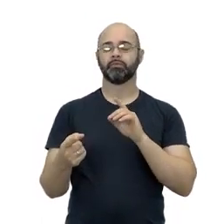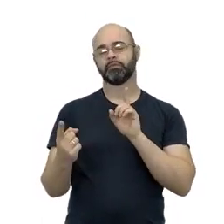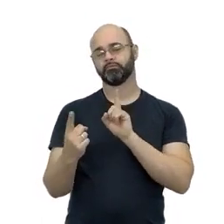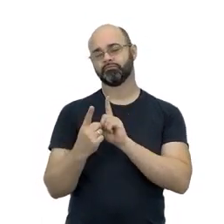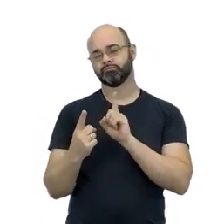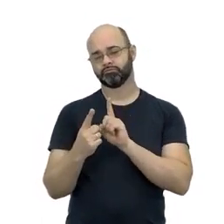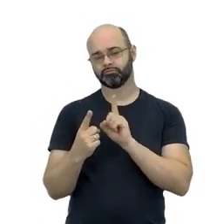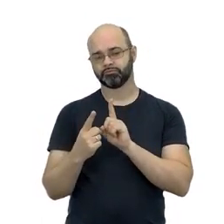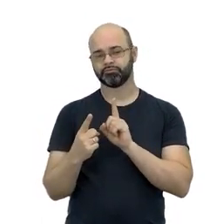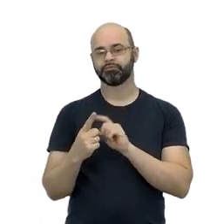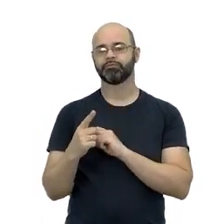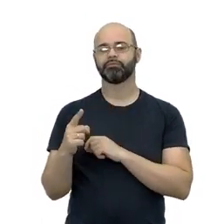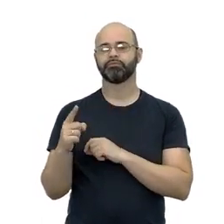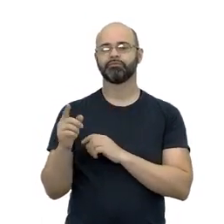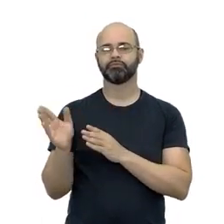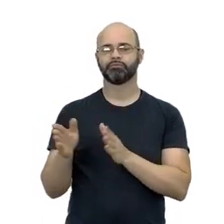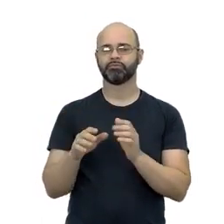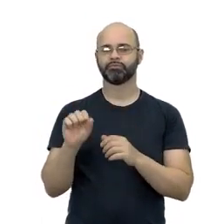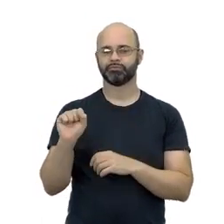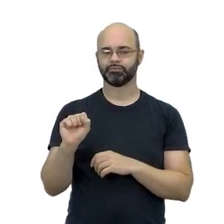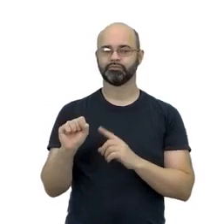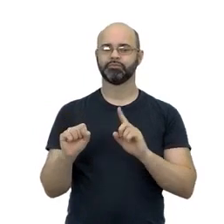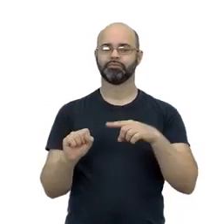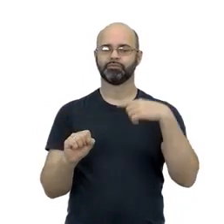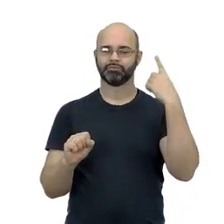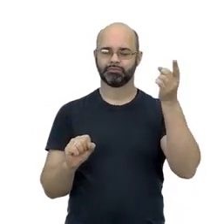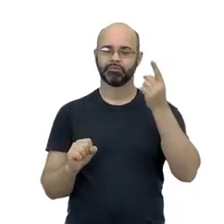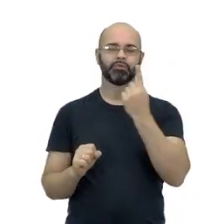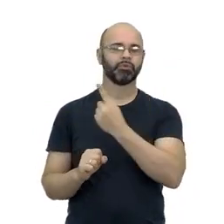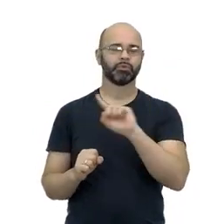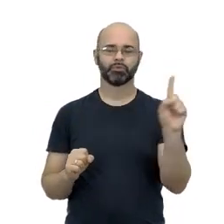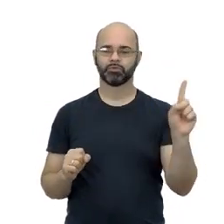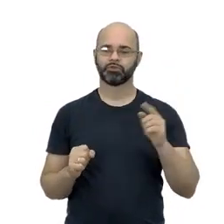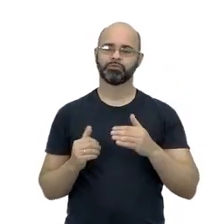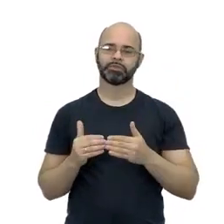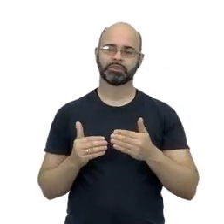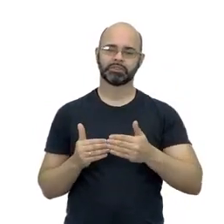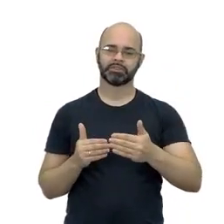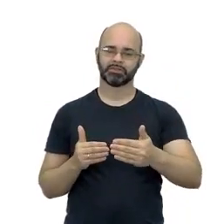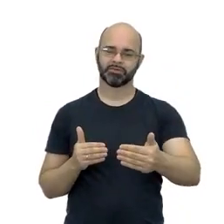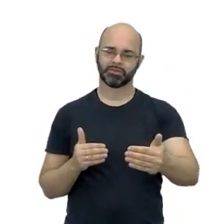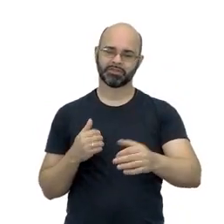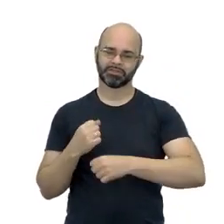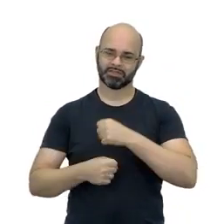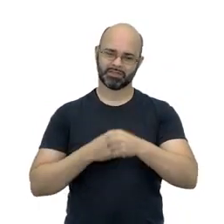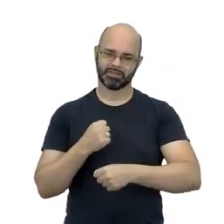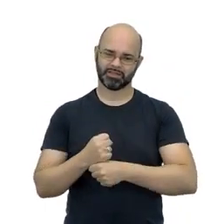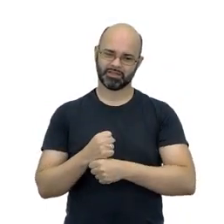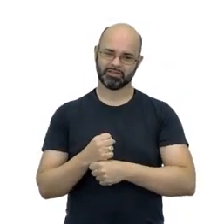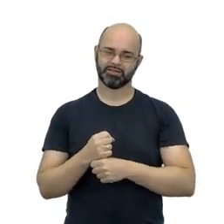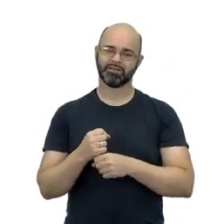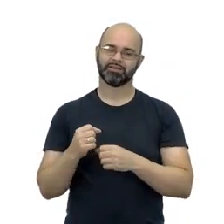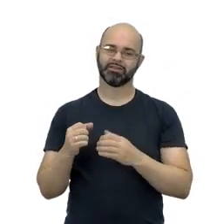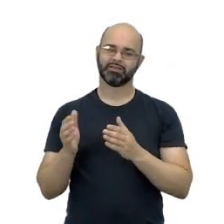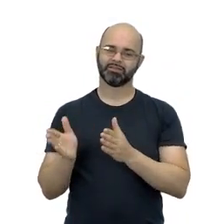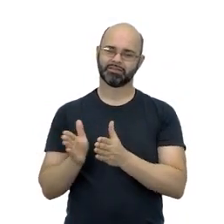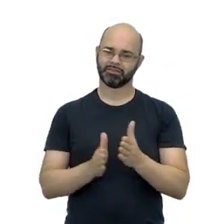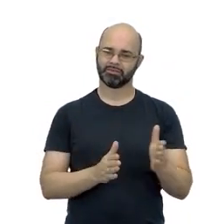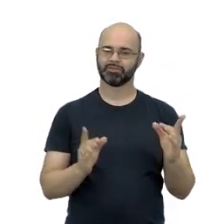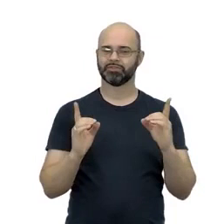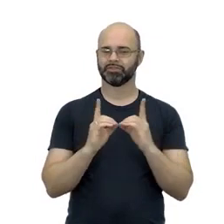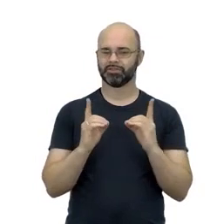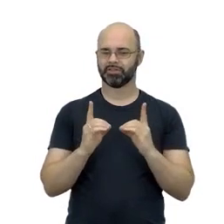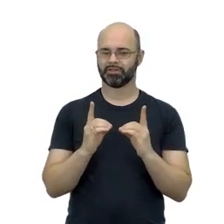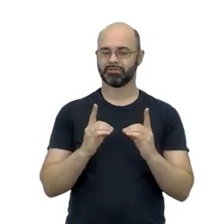não é? A última sequência do ano, que é a sequência didática número 9, tá? Mas não é ainda a última